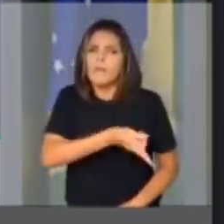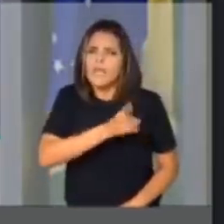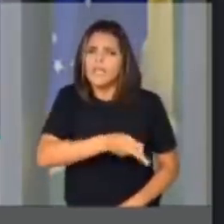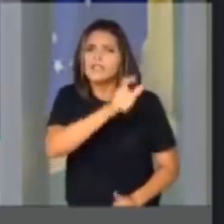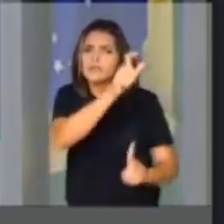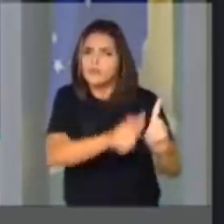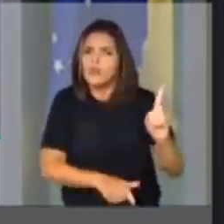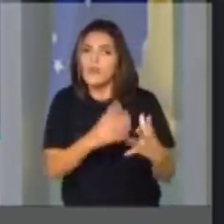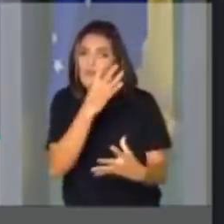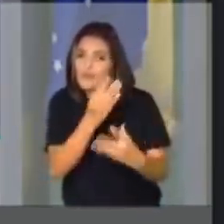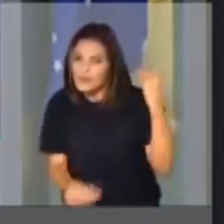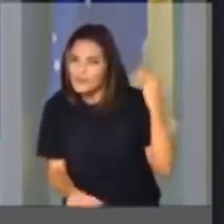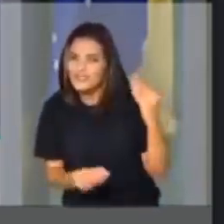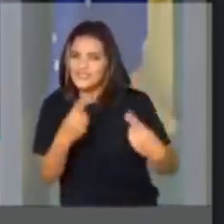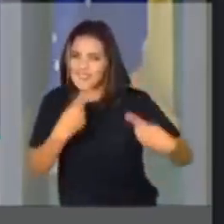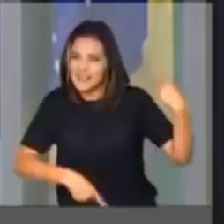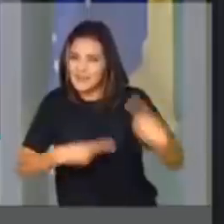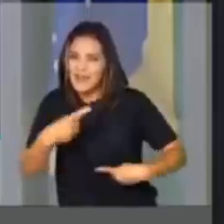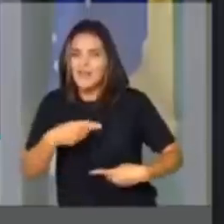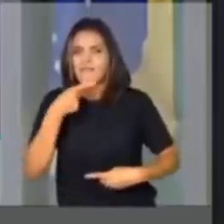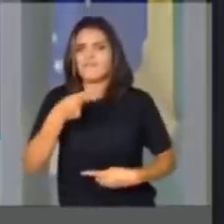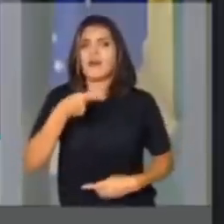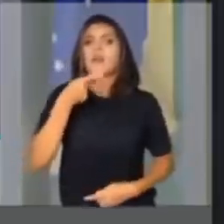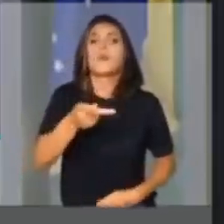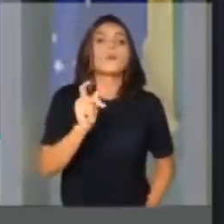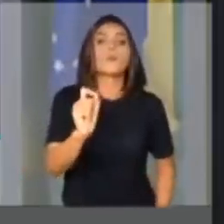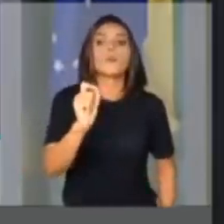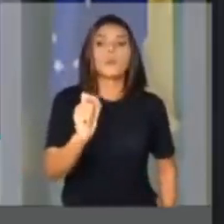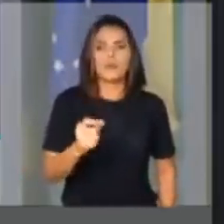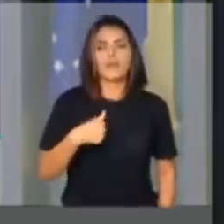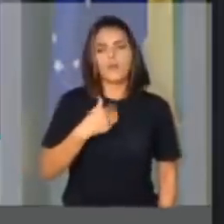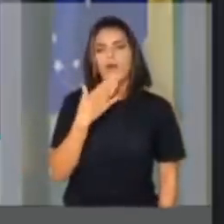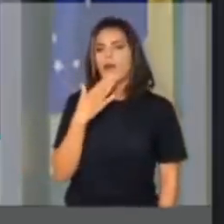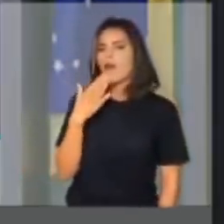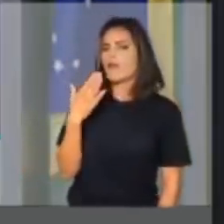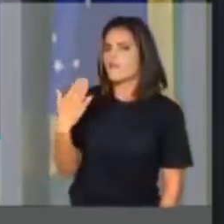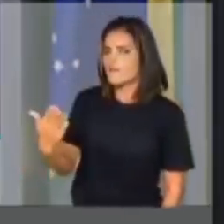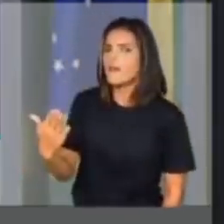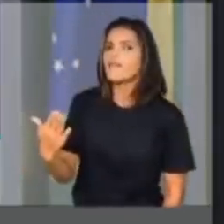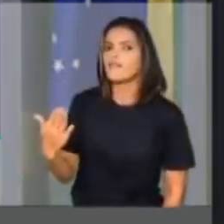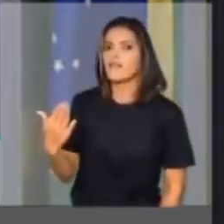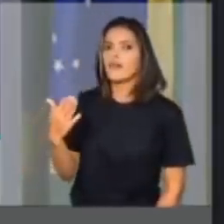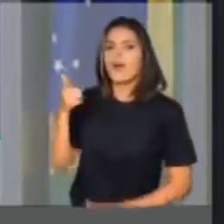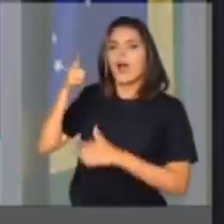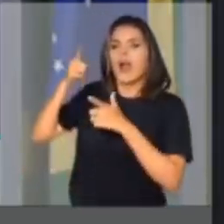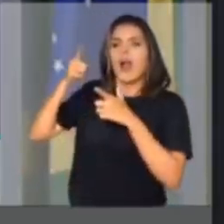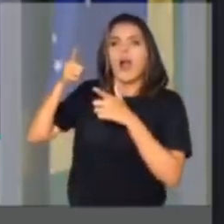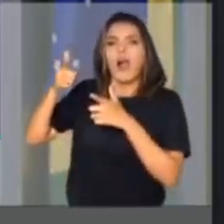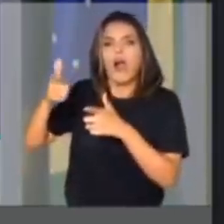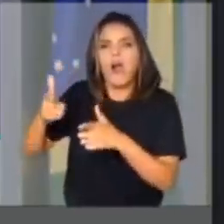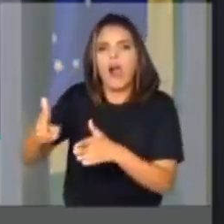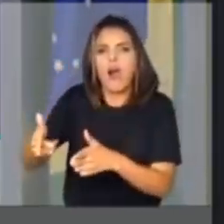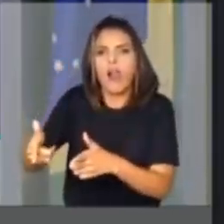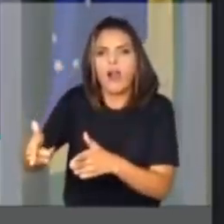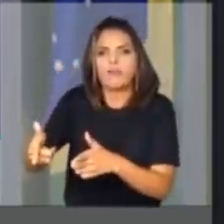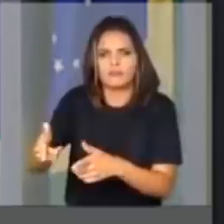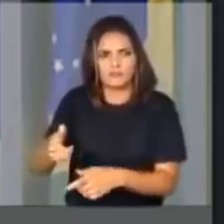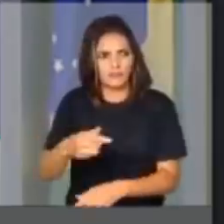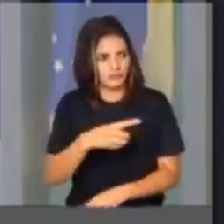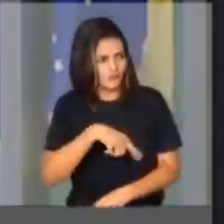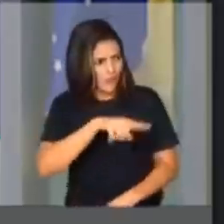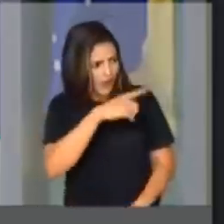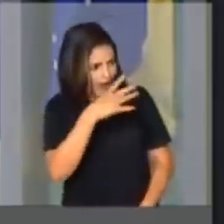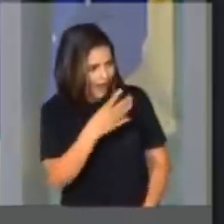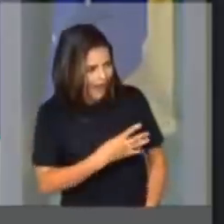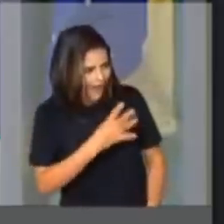mesma que fugiu de debate comigo, que já se declarou praticamente a favor do assalto. Isso mesmo, pode chocar, pode